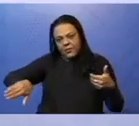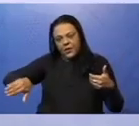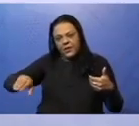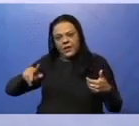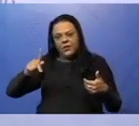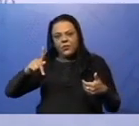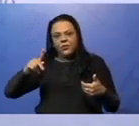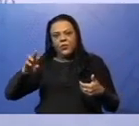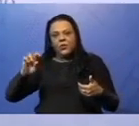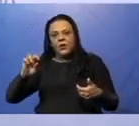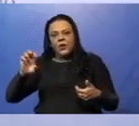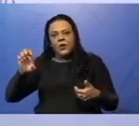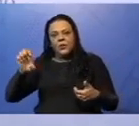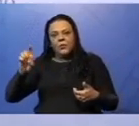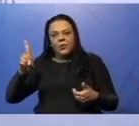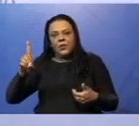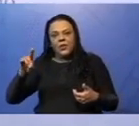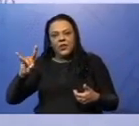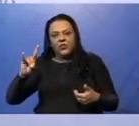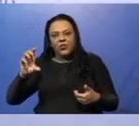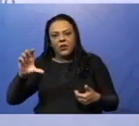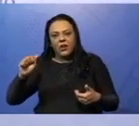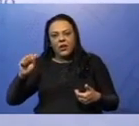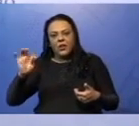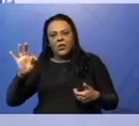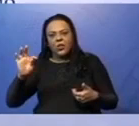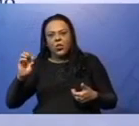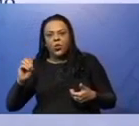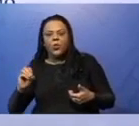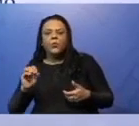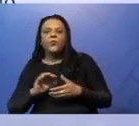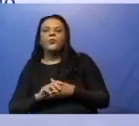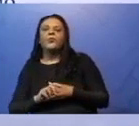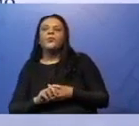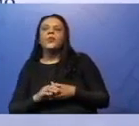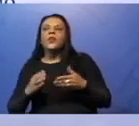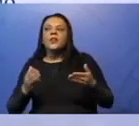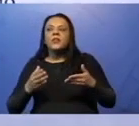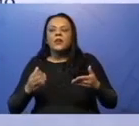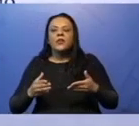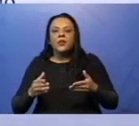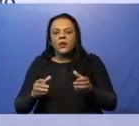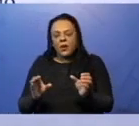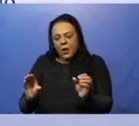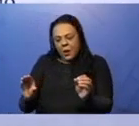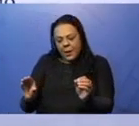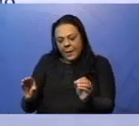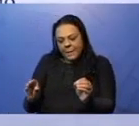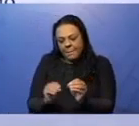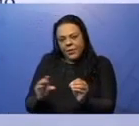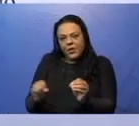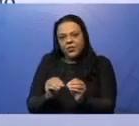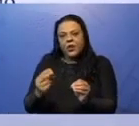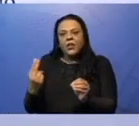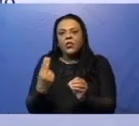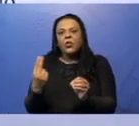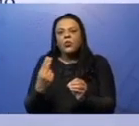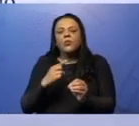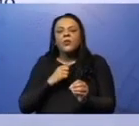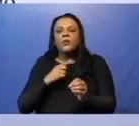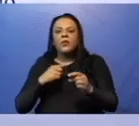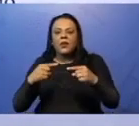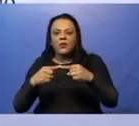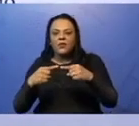tá? Retomando o que nós vimos hoje, então, o predicado nominal é quando eu tenho um verbo de ligação mais um predicativo